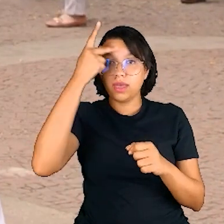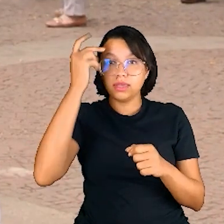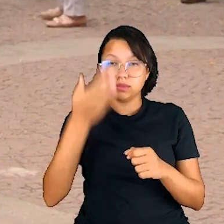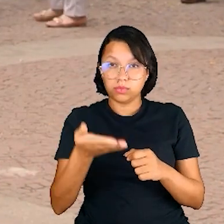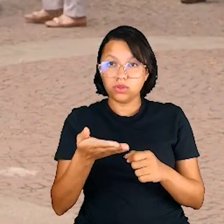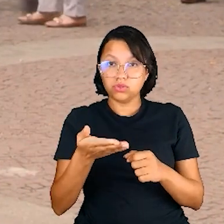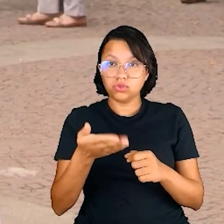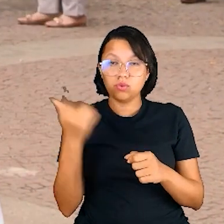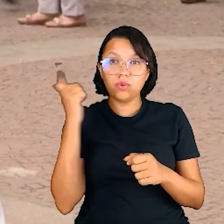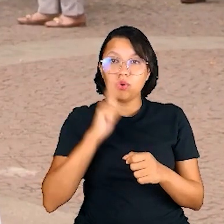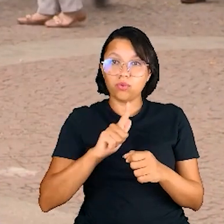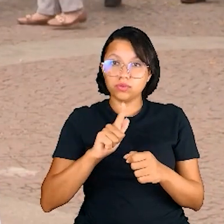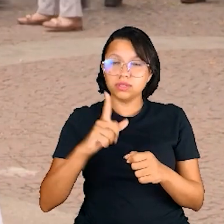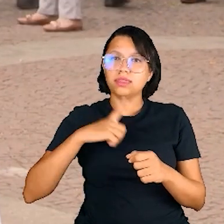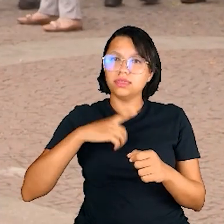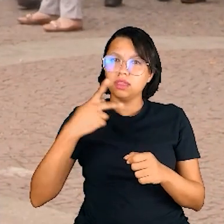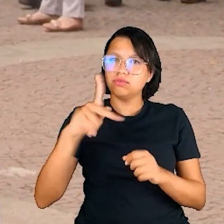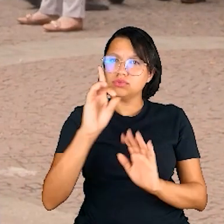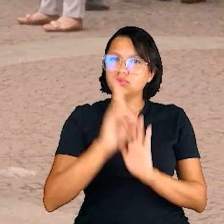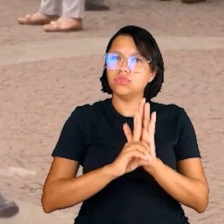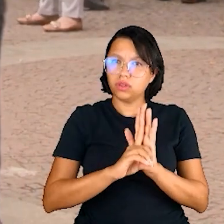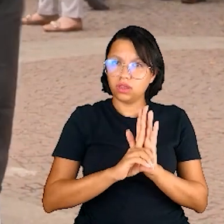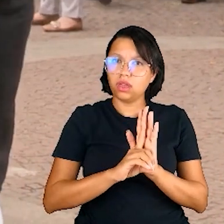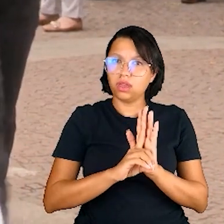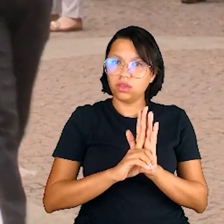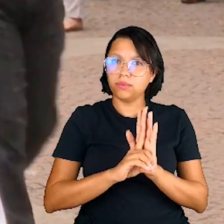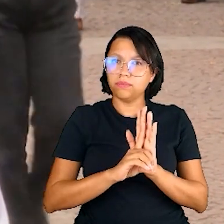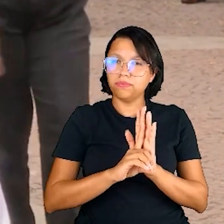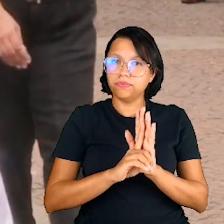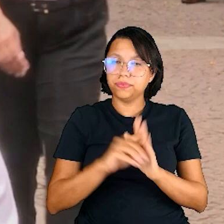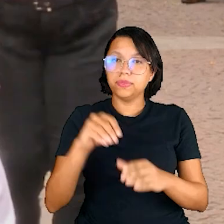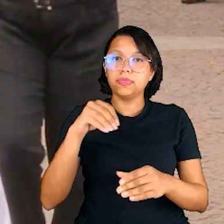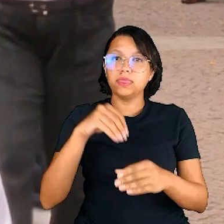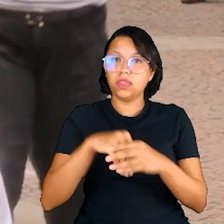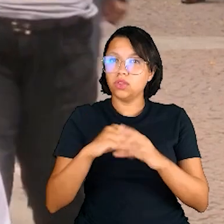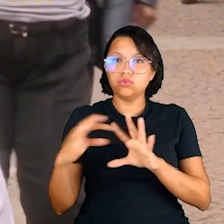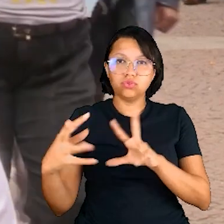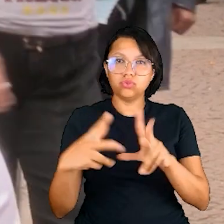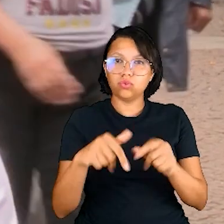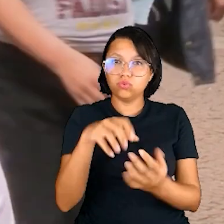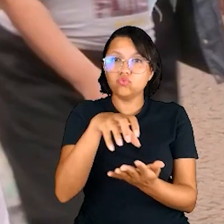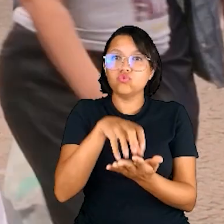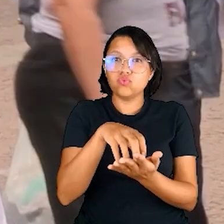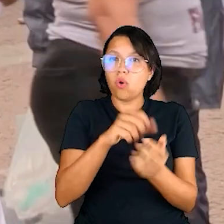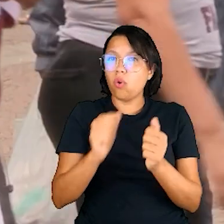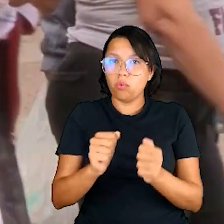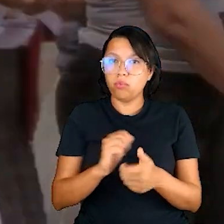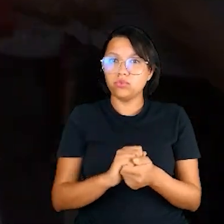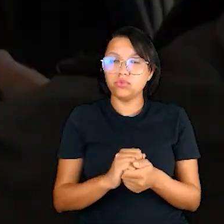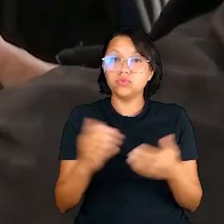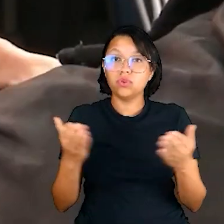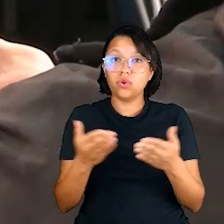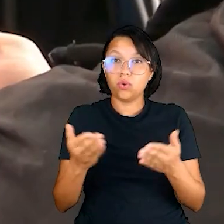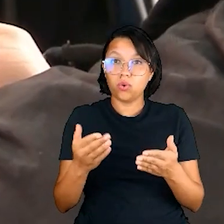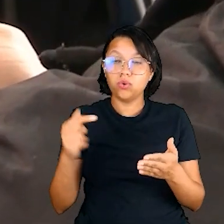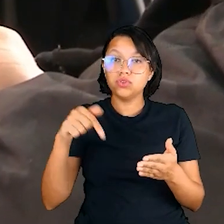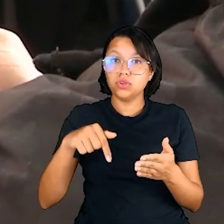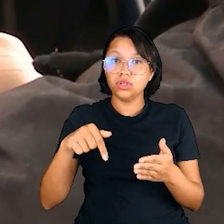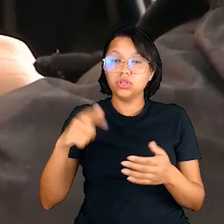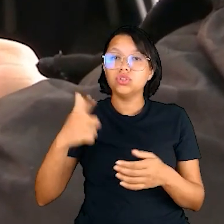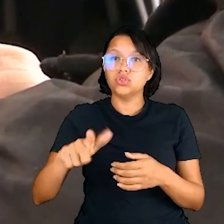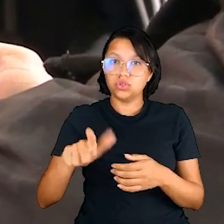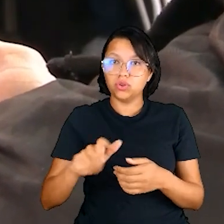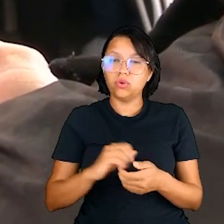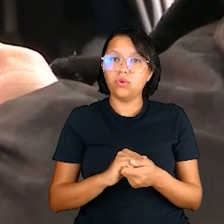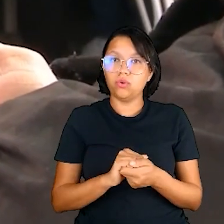com que essa pessoa consiga exercer os seus direitos dentro de todos os órgãos possíveis. Hoje nós estamos aqui